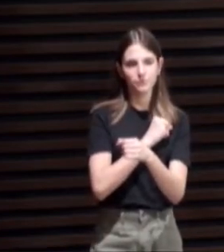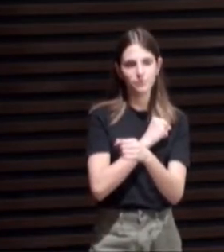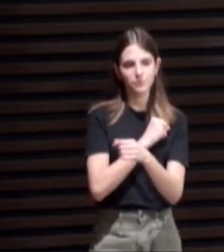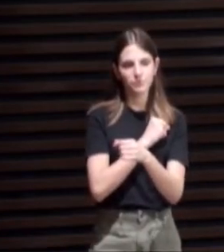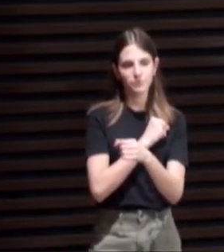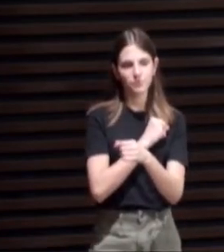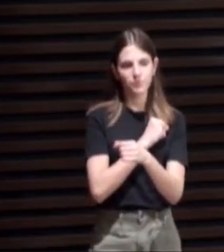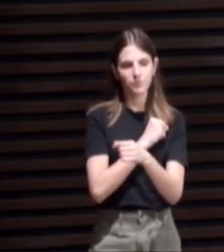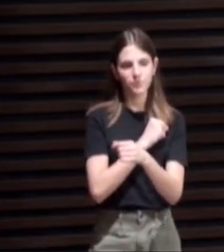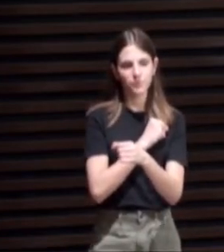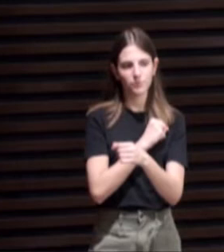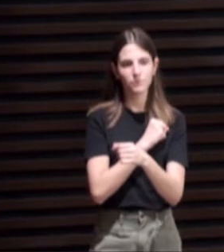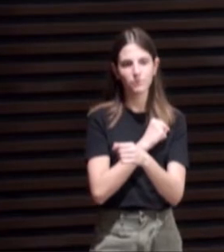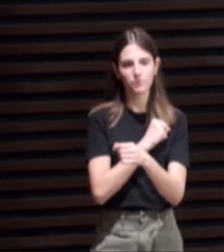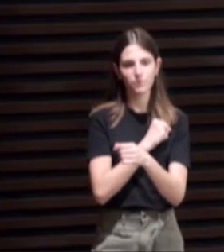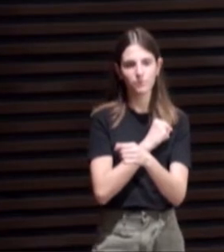atual.